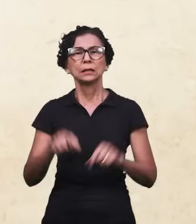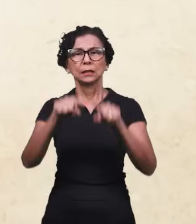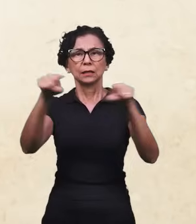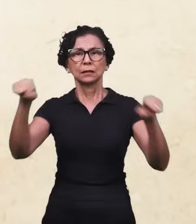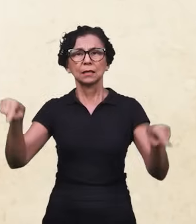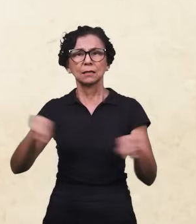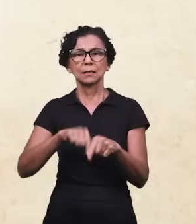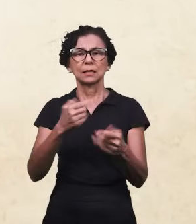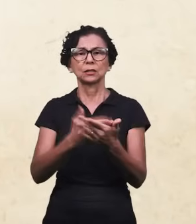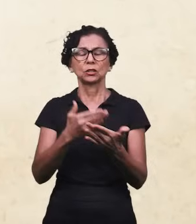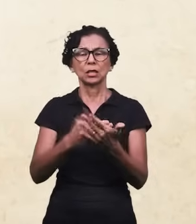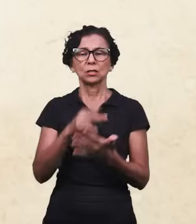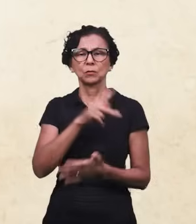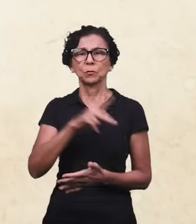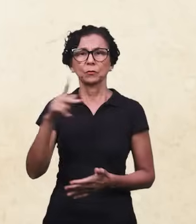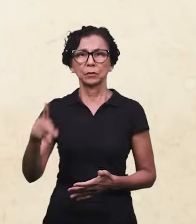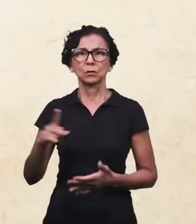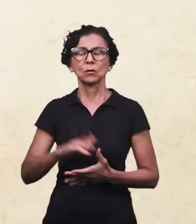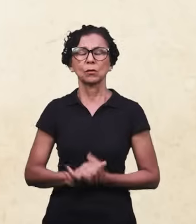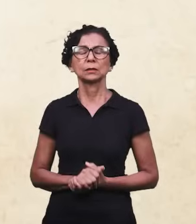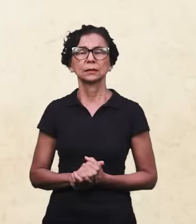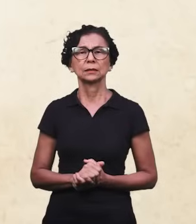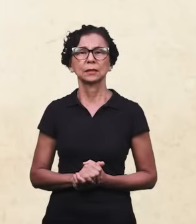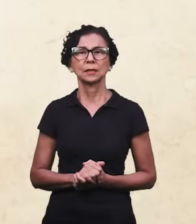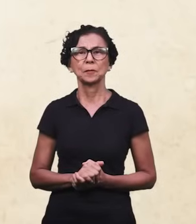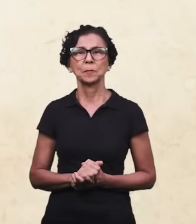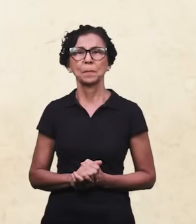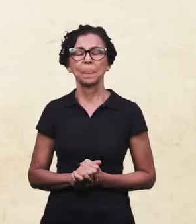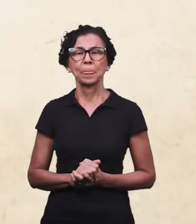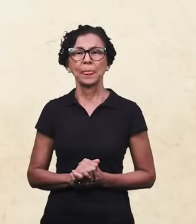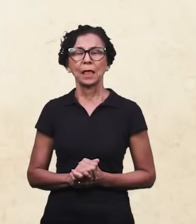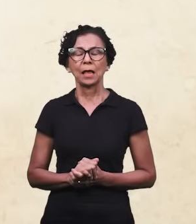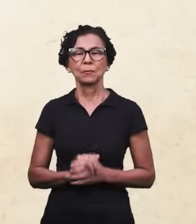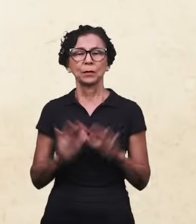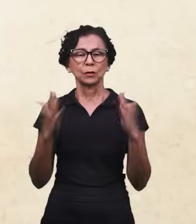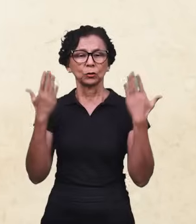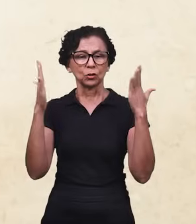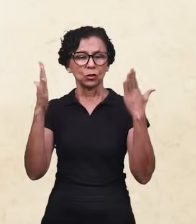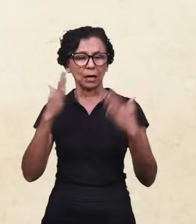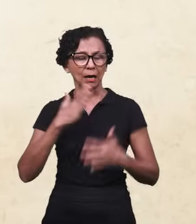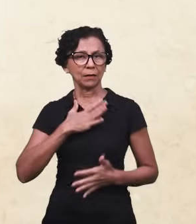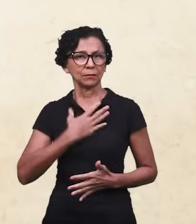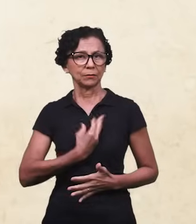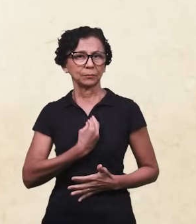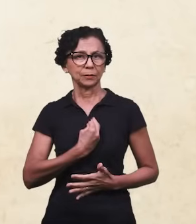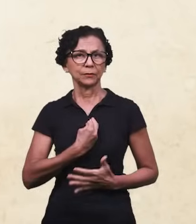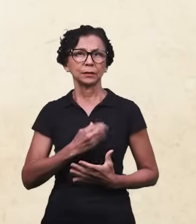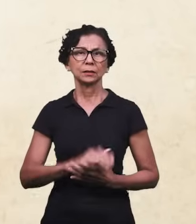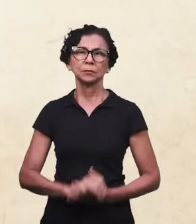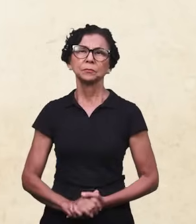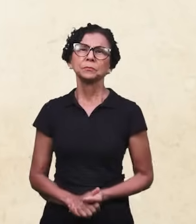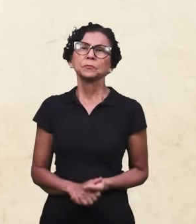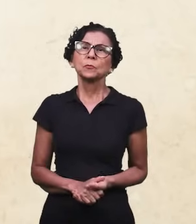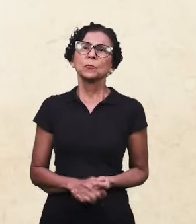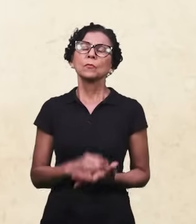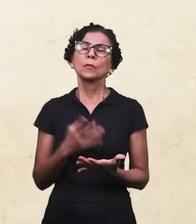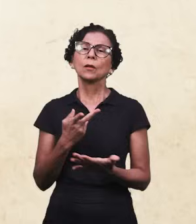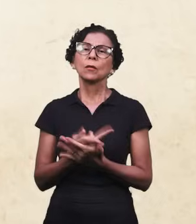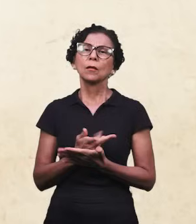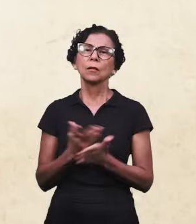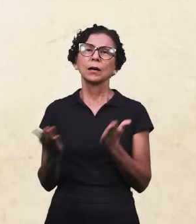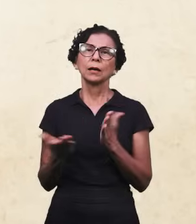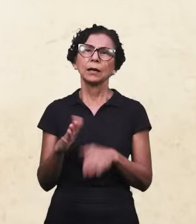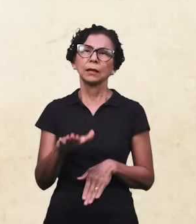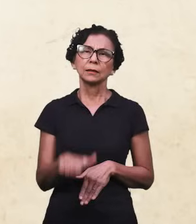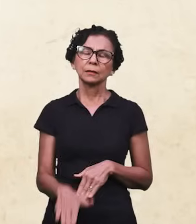mudado. E certa vez, algo que eu não me esqueço, depois de um período ali de almoço, intervalo, eu ia ter aula à tarde, estava deitado no